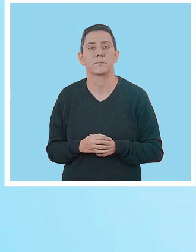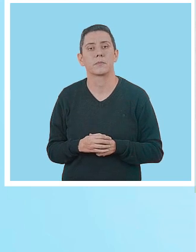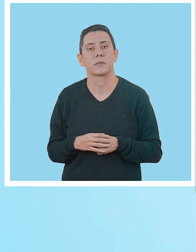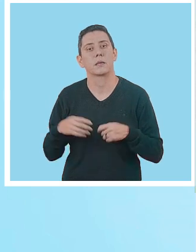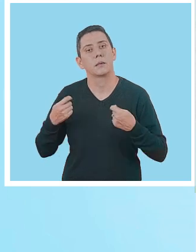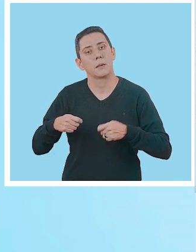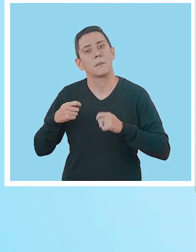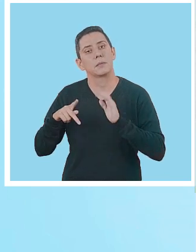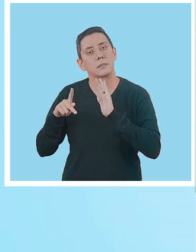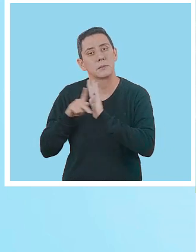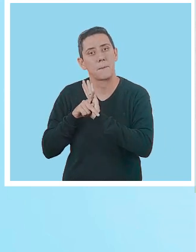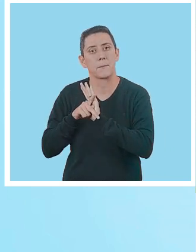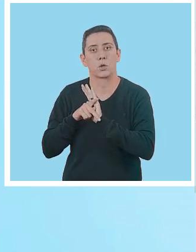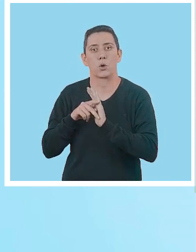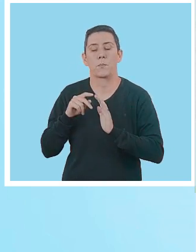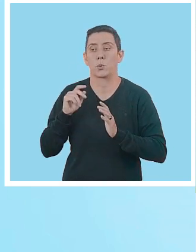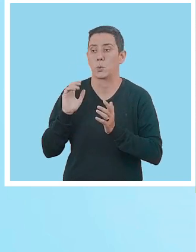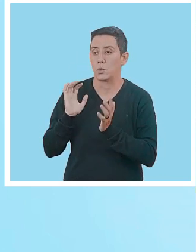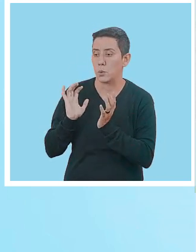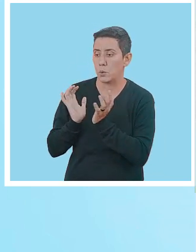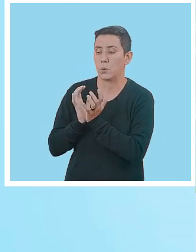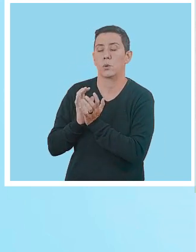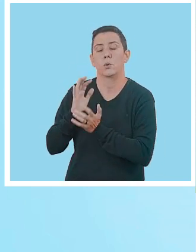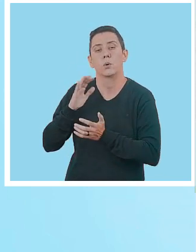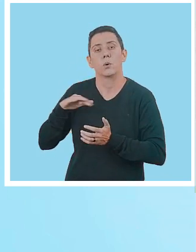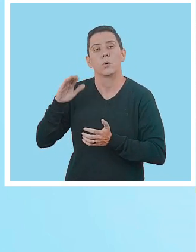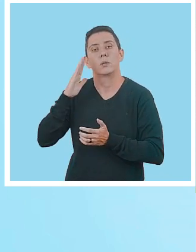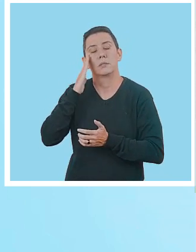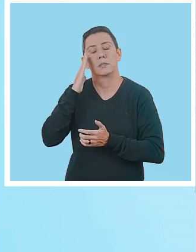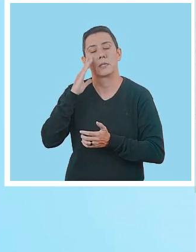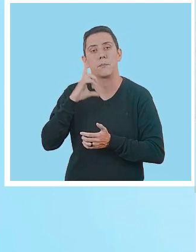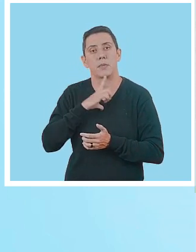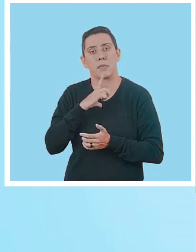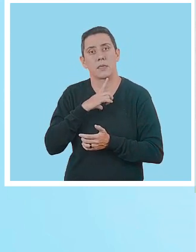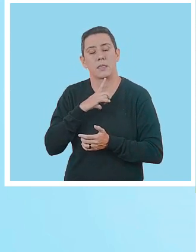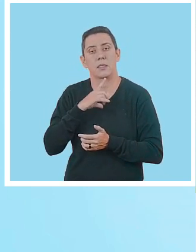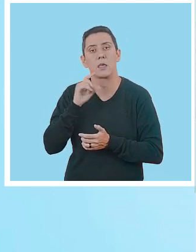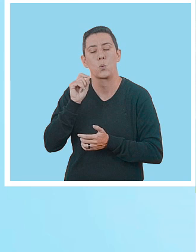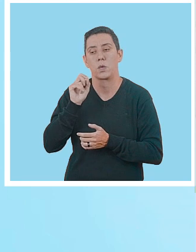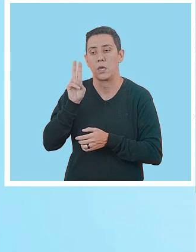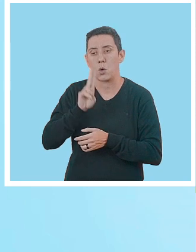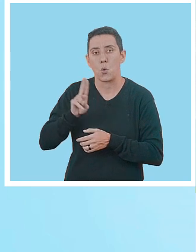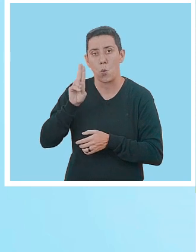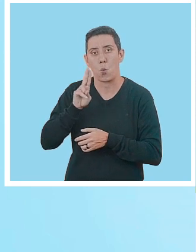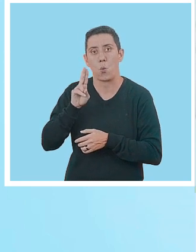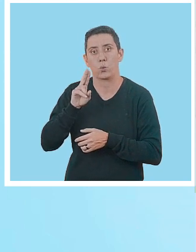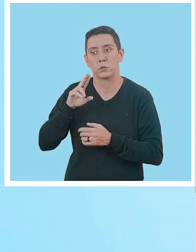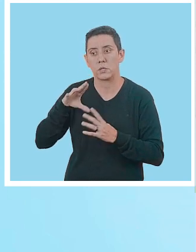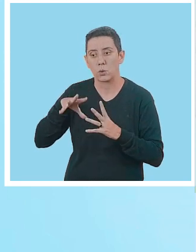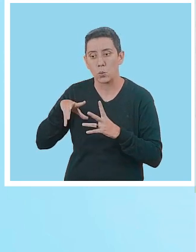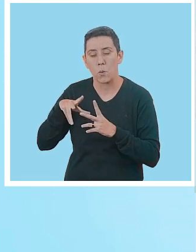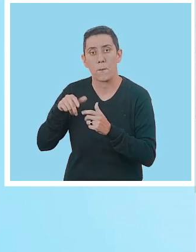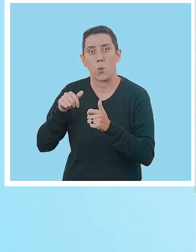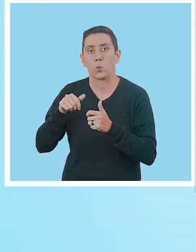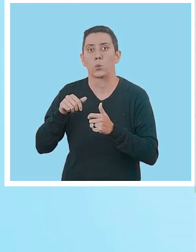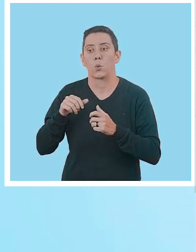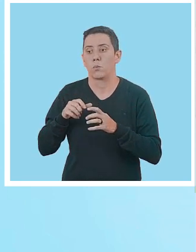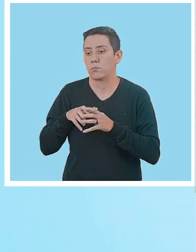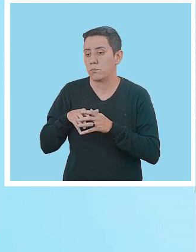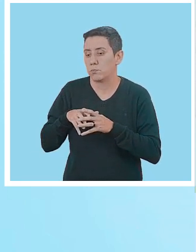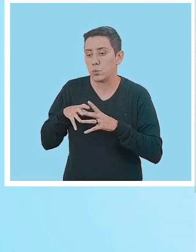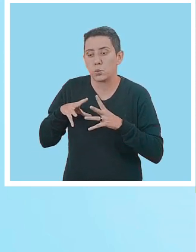né Não adianta vir de uma fonte fóssil então é a lógica é que a matriz elétrica Global elas fiz Panda